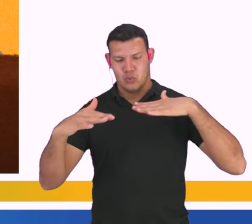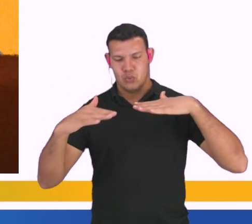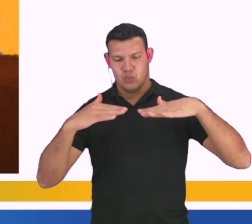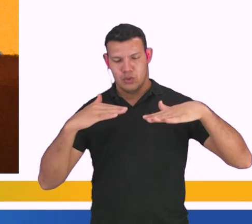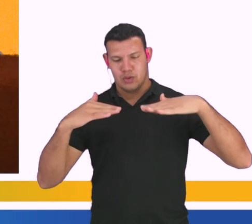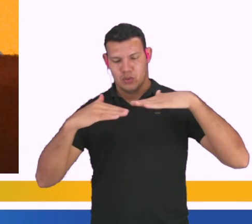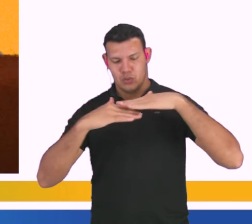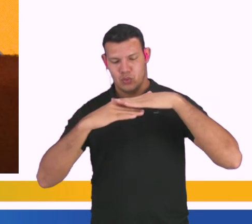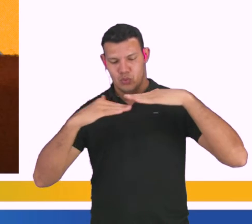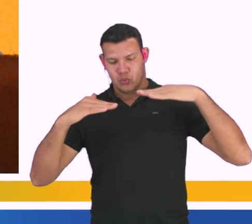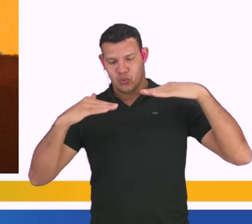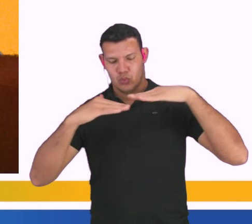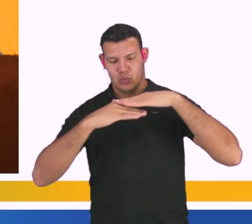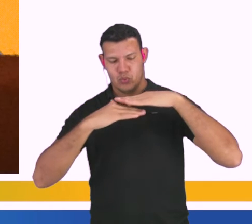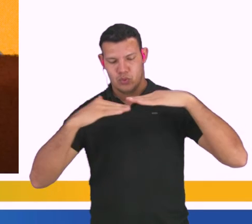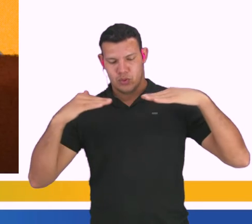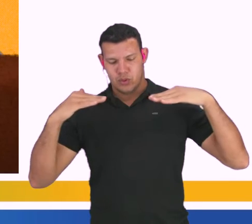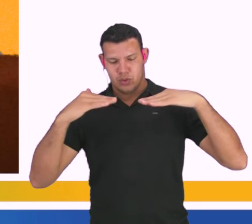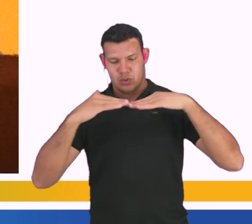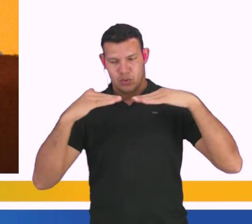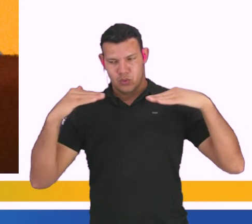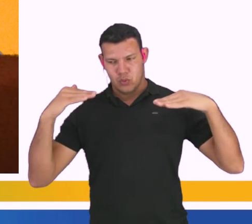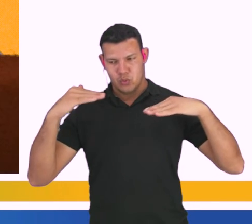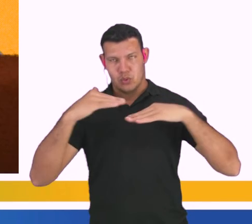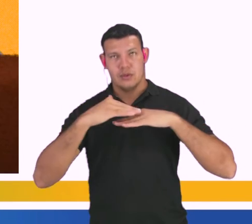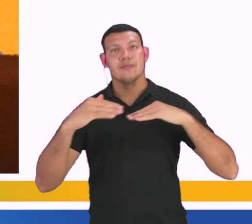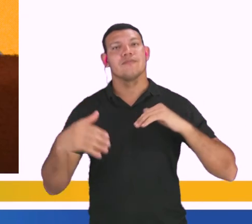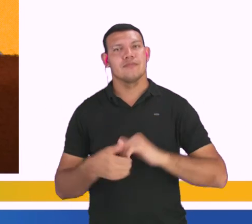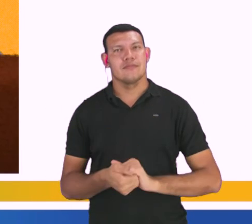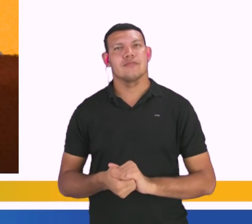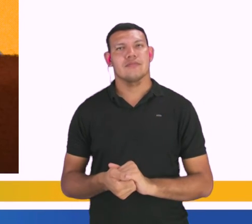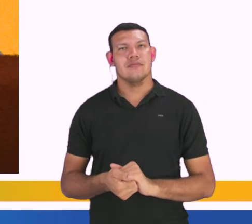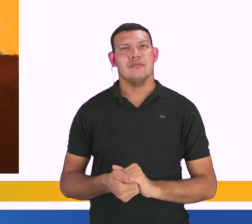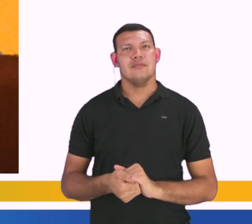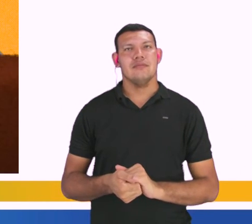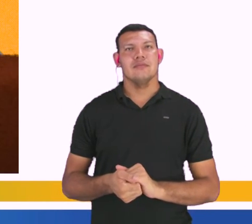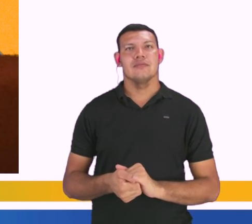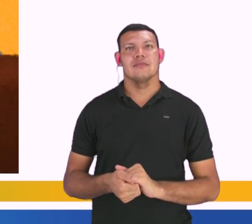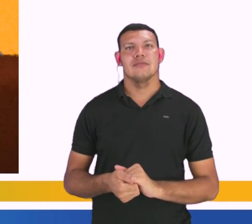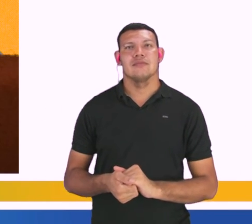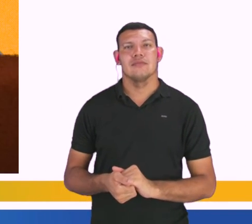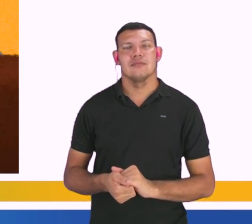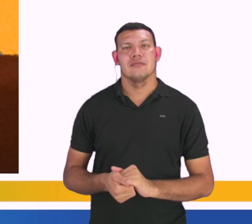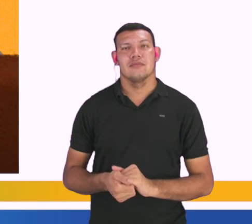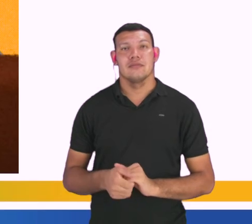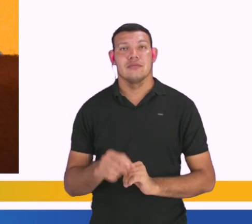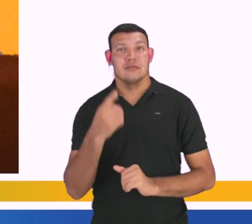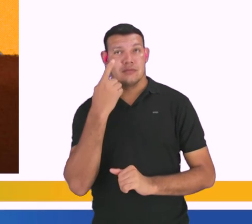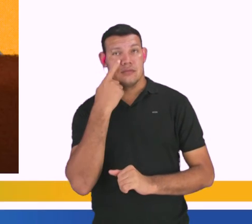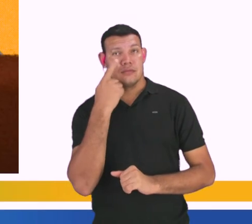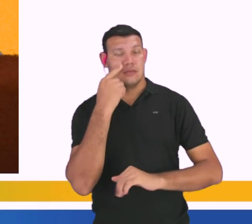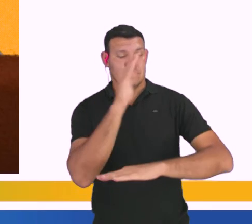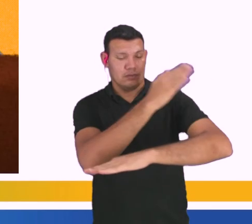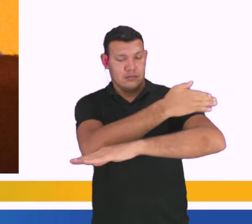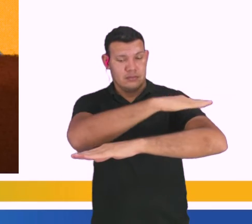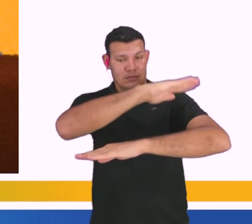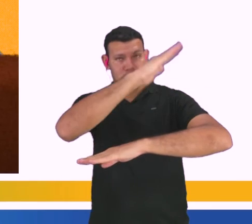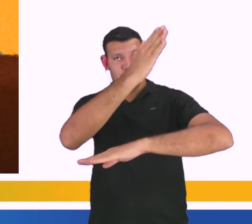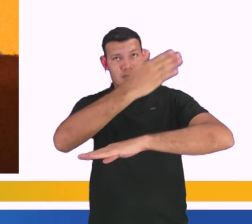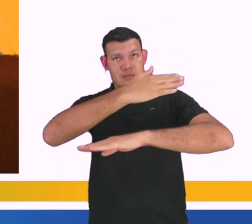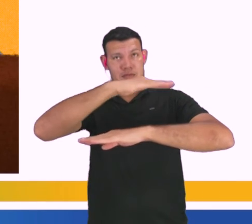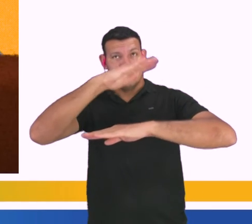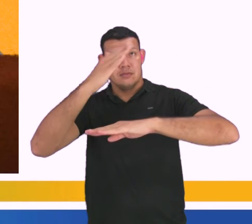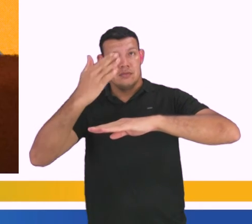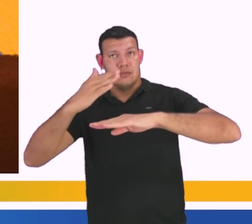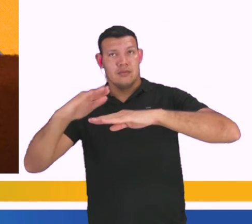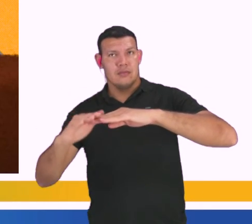é aproximadamente 85% da densidade do manto. E qual é a resposta disso? É quando você olha as montanhas e